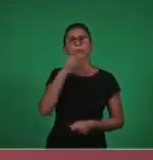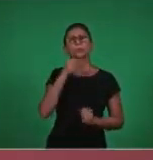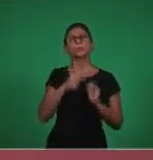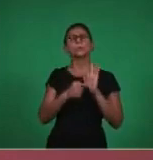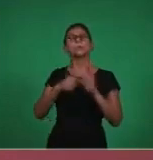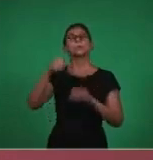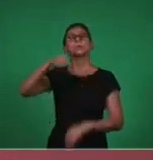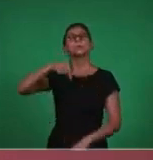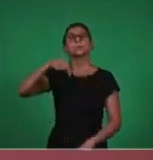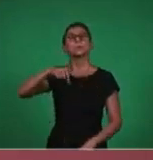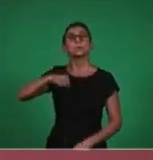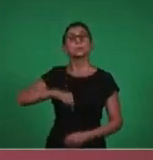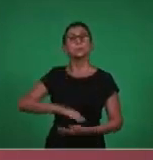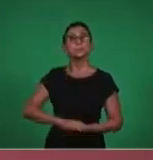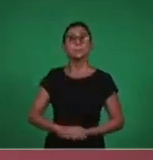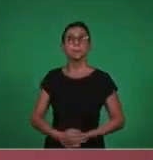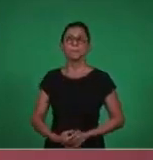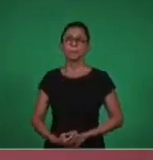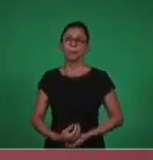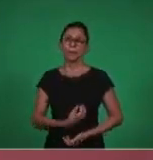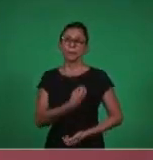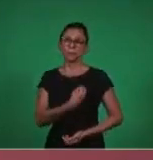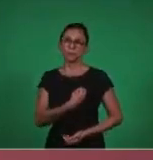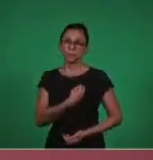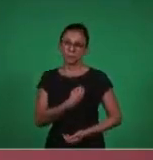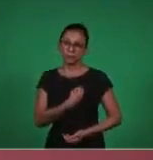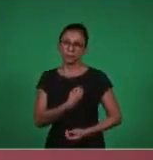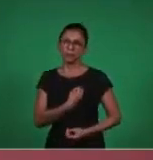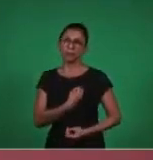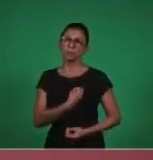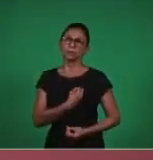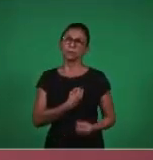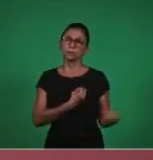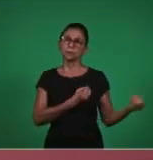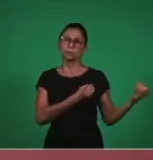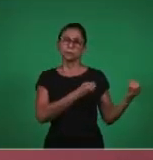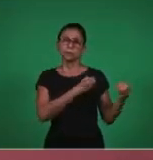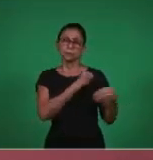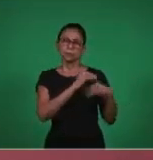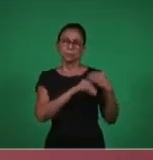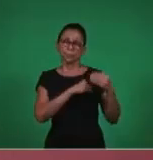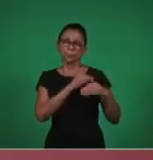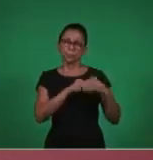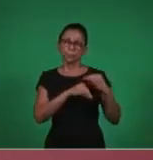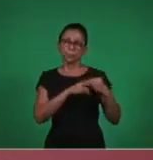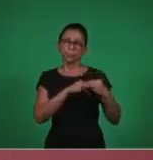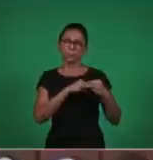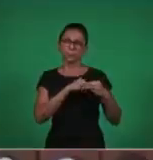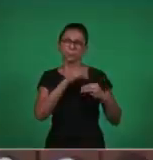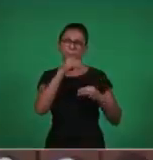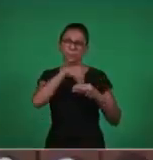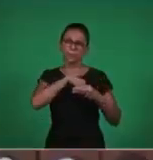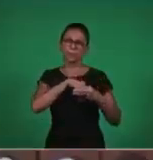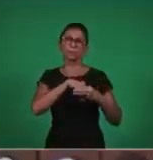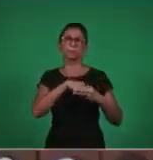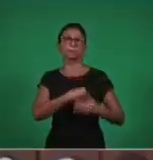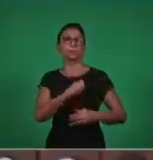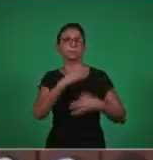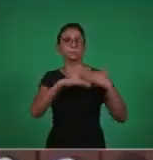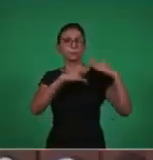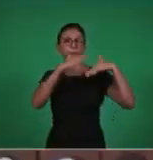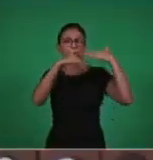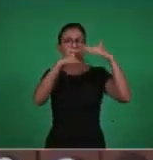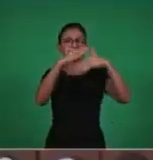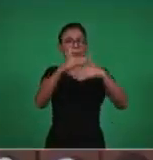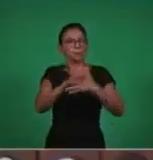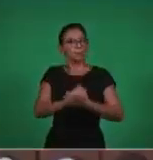que vida é que produz vida. É a biogênese. Então, tem que existir vida para criar outra vida.